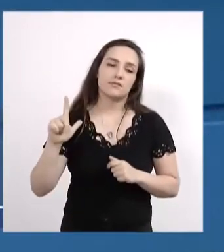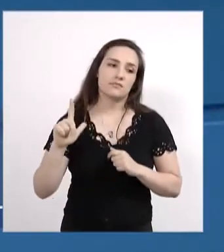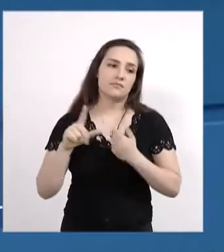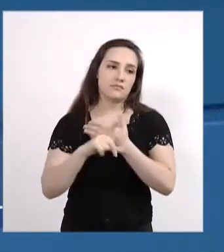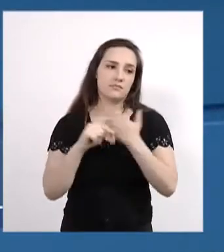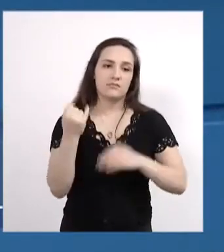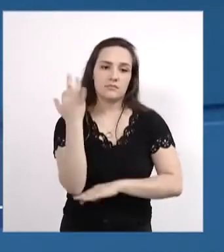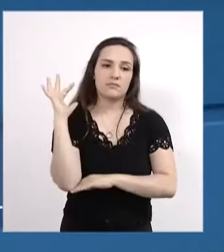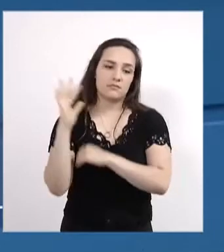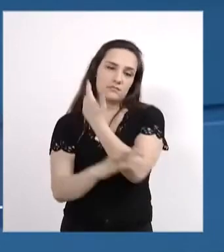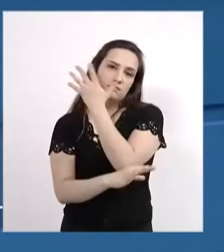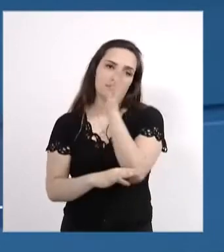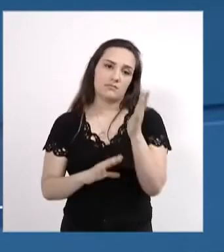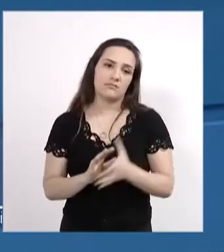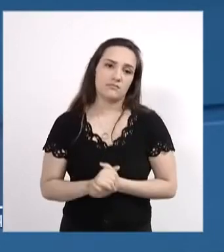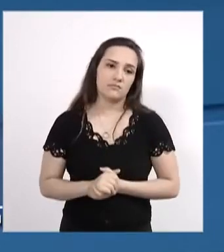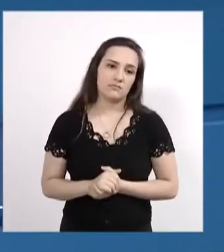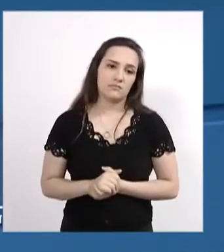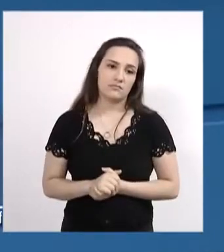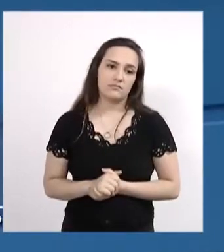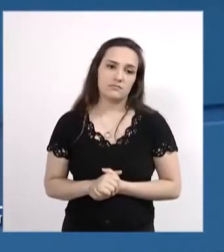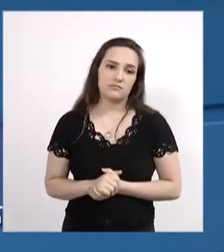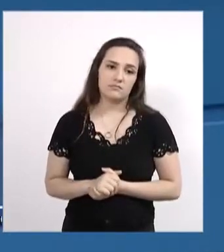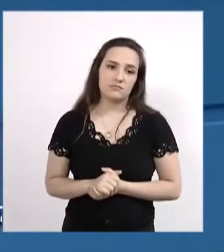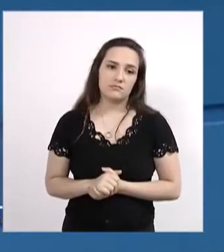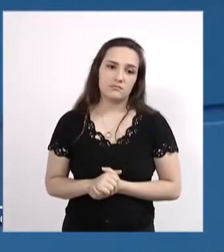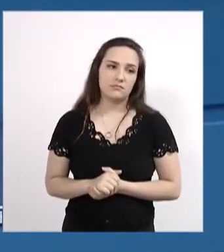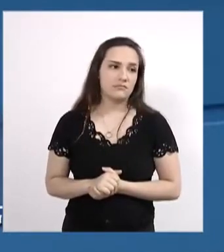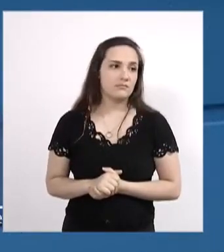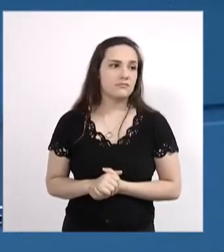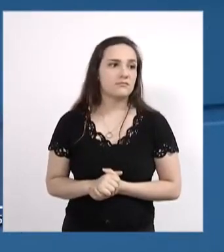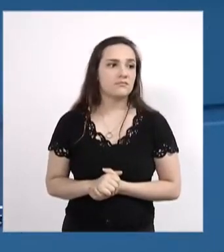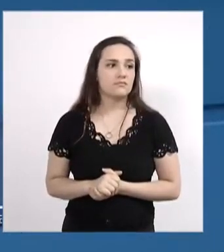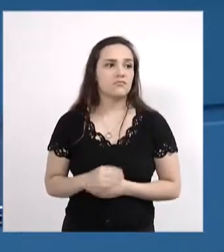Grosso do Sul e do Mato Grosso. Então, não tem como